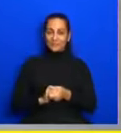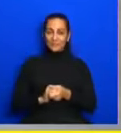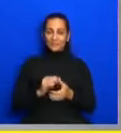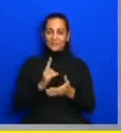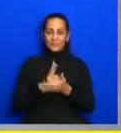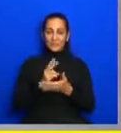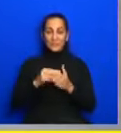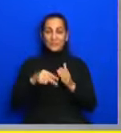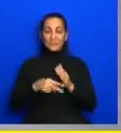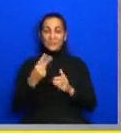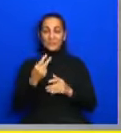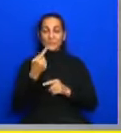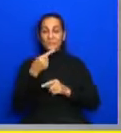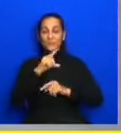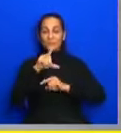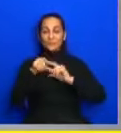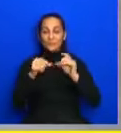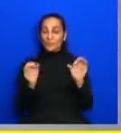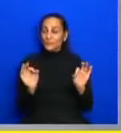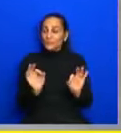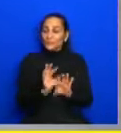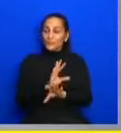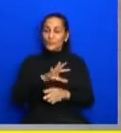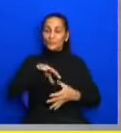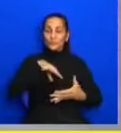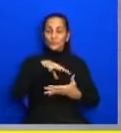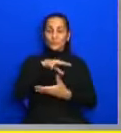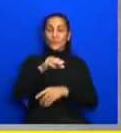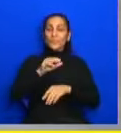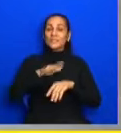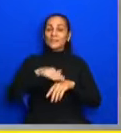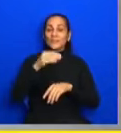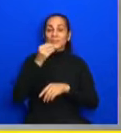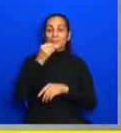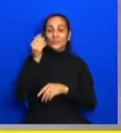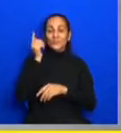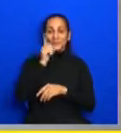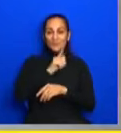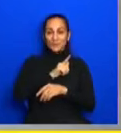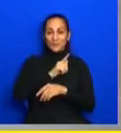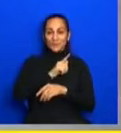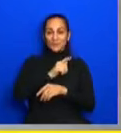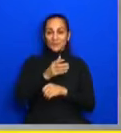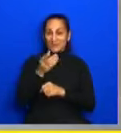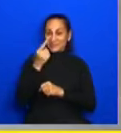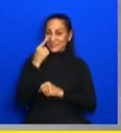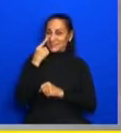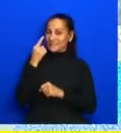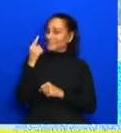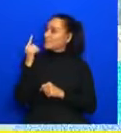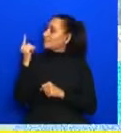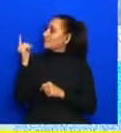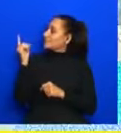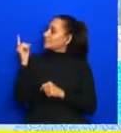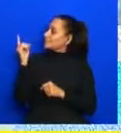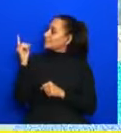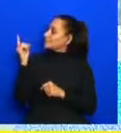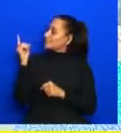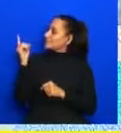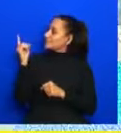Vamos então à segunda e última etapa do sorteio. Tudo pronto. Globo ligado. Você tem mais uma chance de ganhar. Bolas